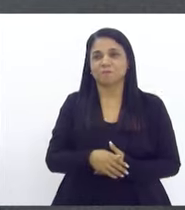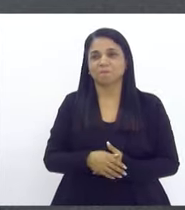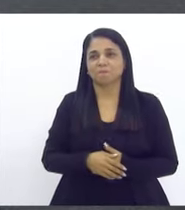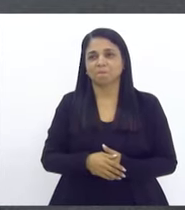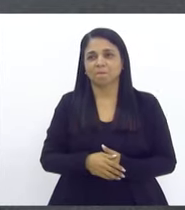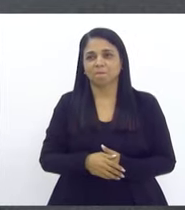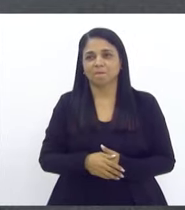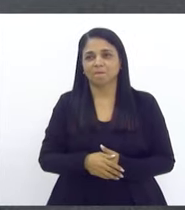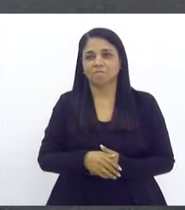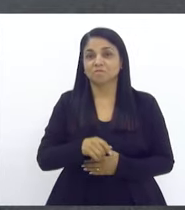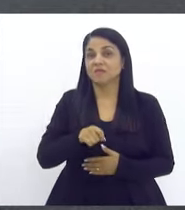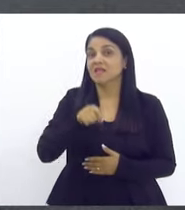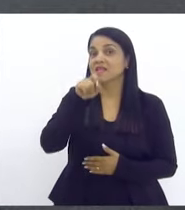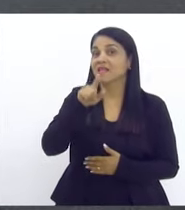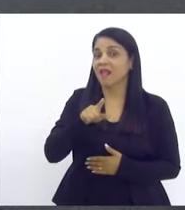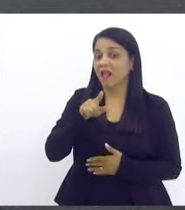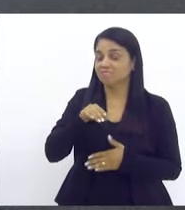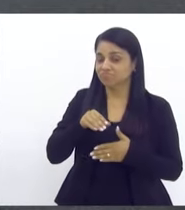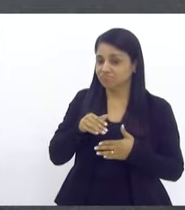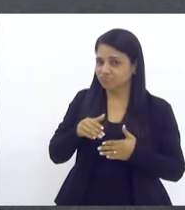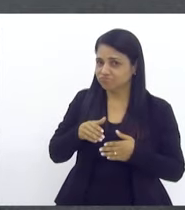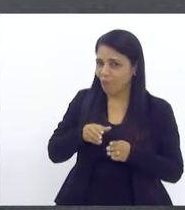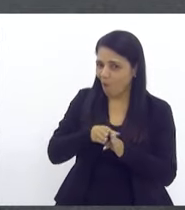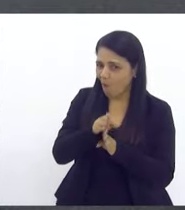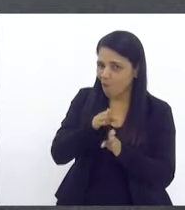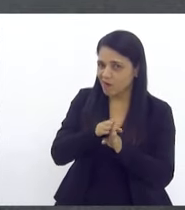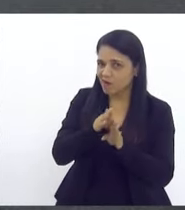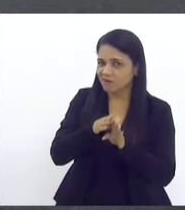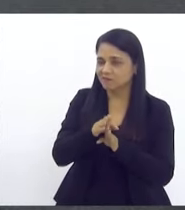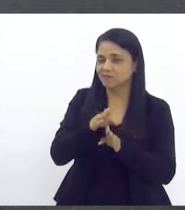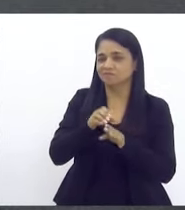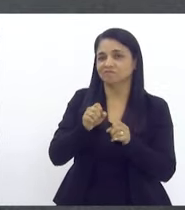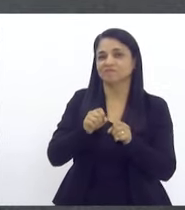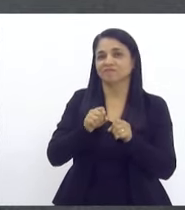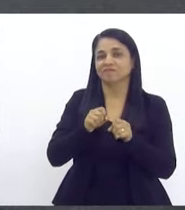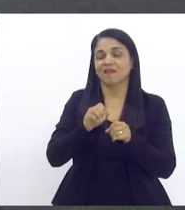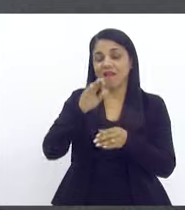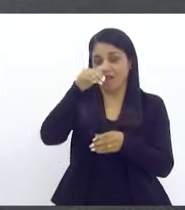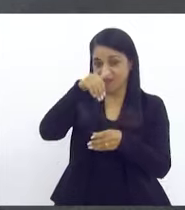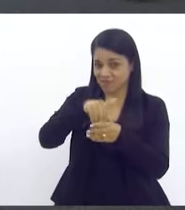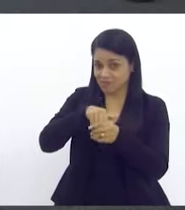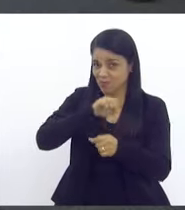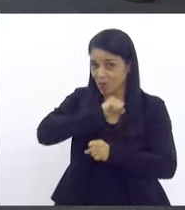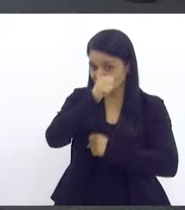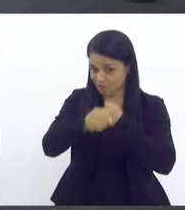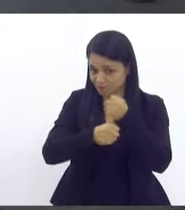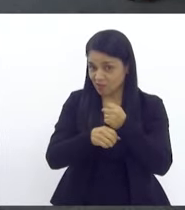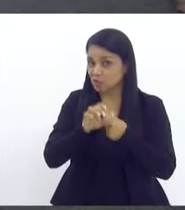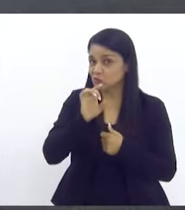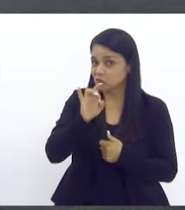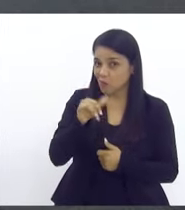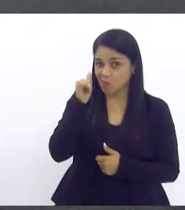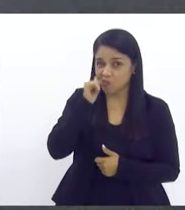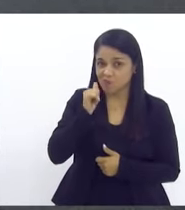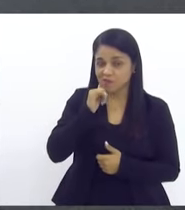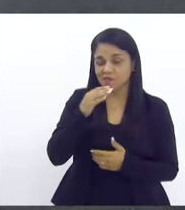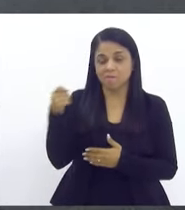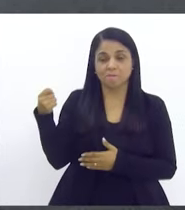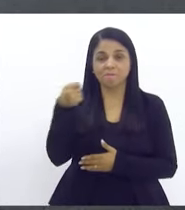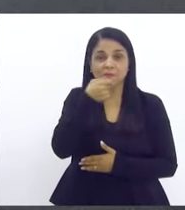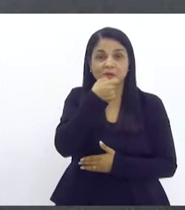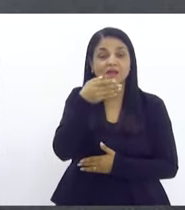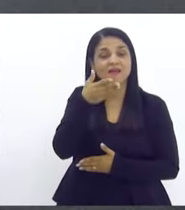quem comanda o espetáculo são as mulheres. A eleição que vem vai ser só mulher. Com a palavra, Sua